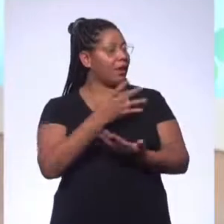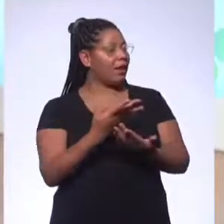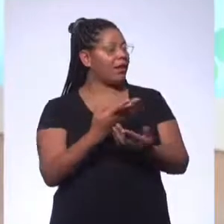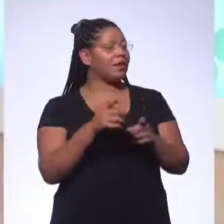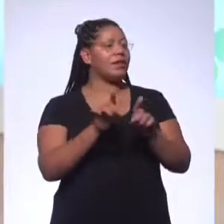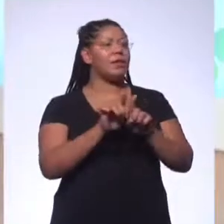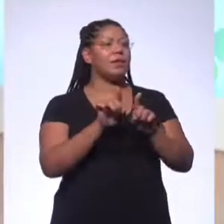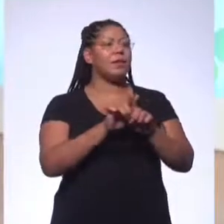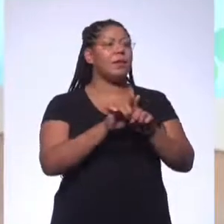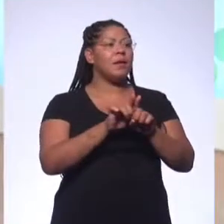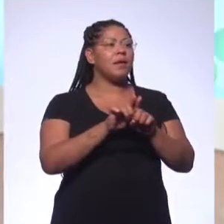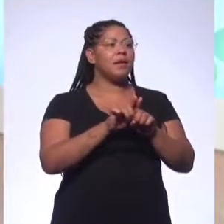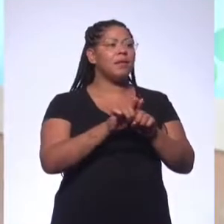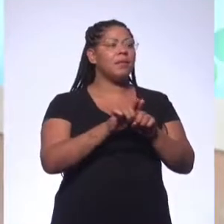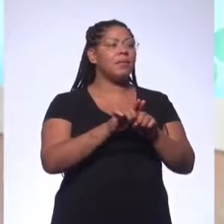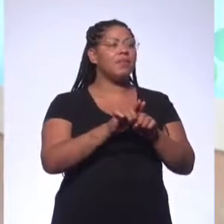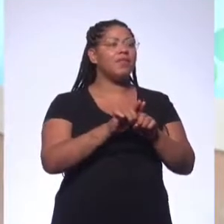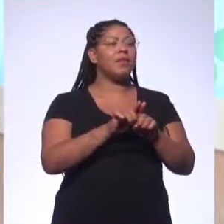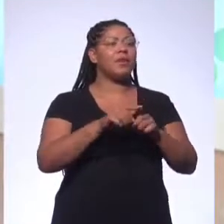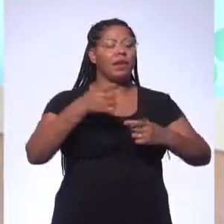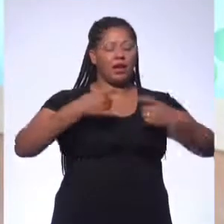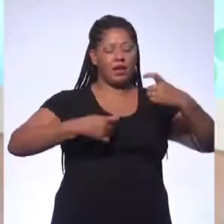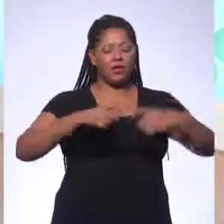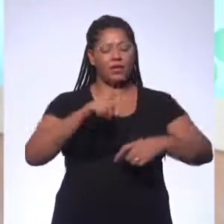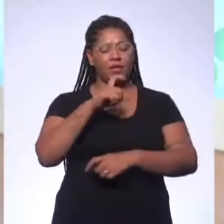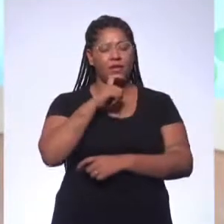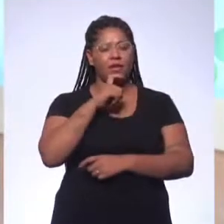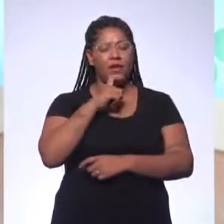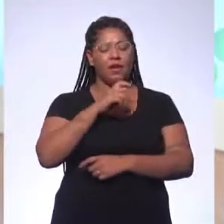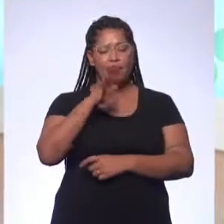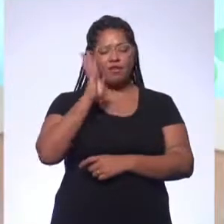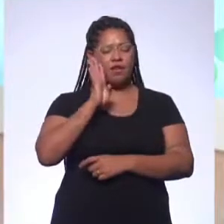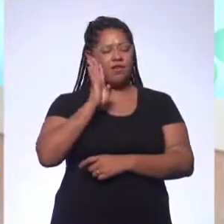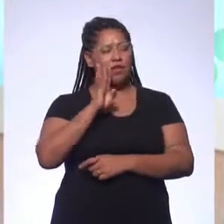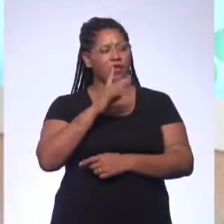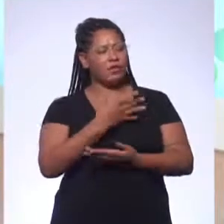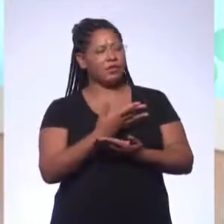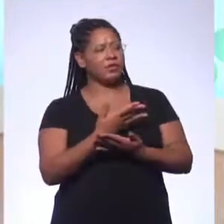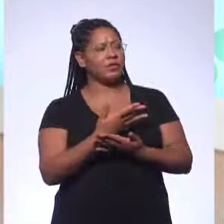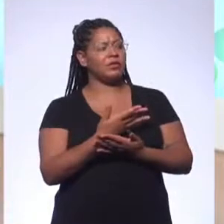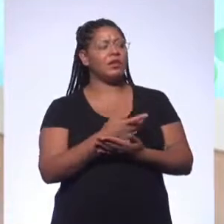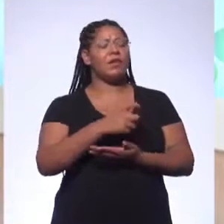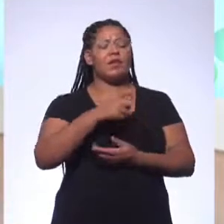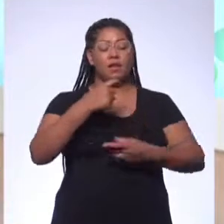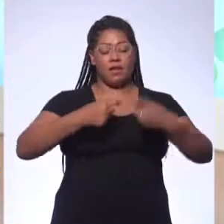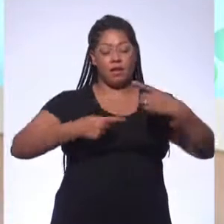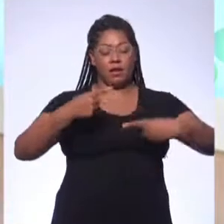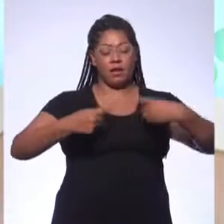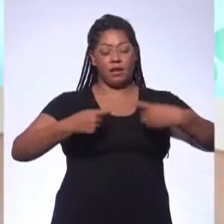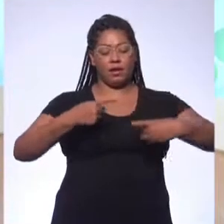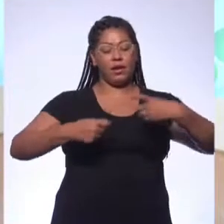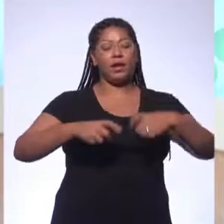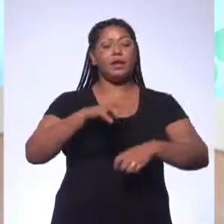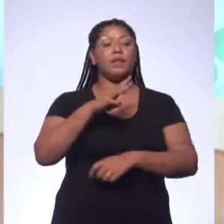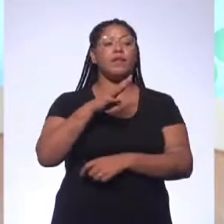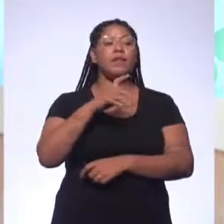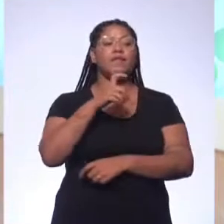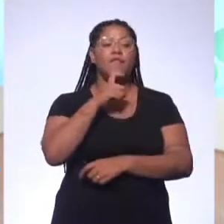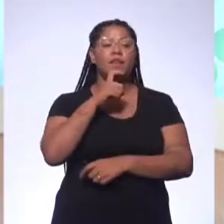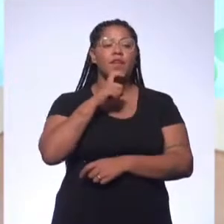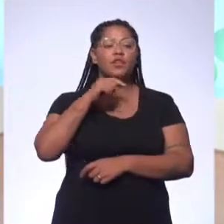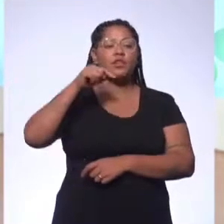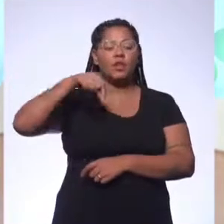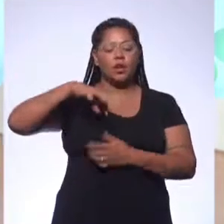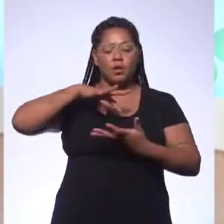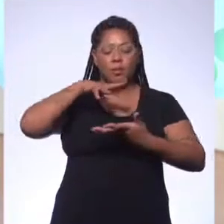falou que tem uma curiosidade da Guerra Fria, né? Agora eu Sim. fiquei curioso. Então, a Guerra Fria ela não só aconteceu aqui no